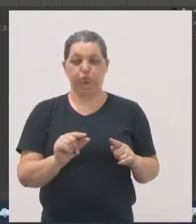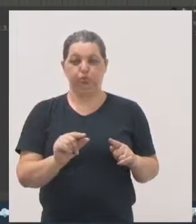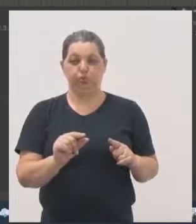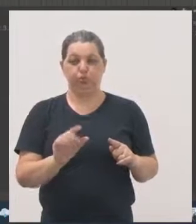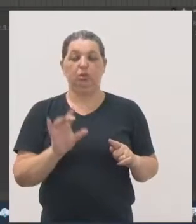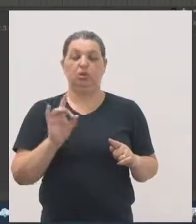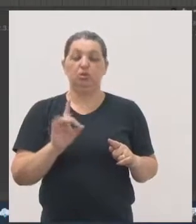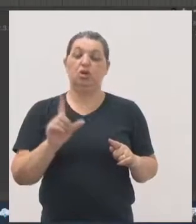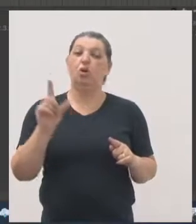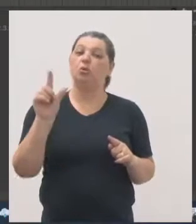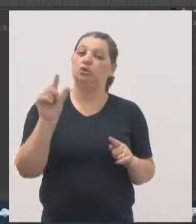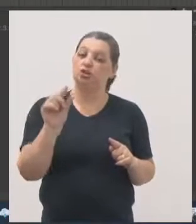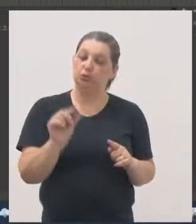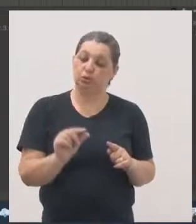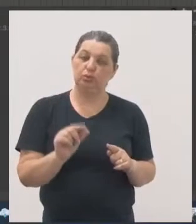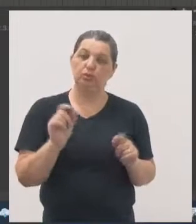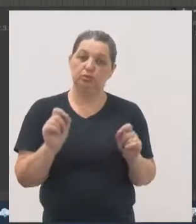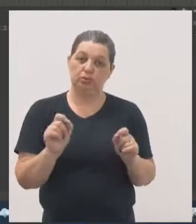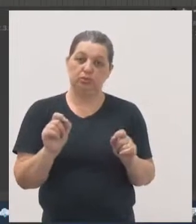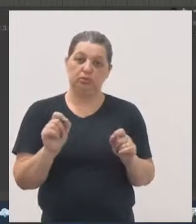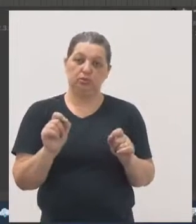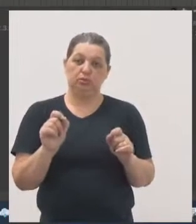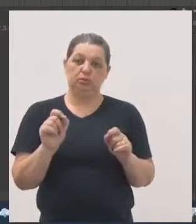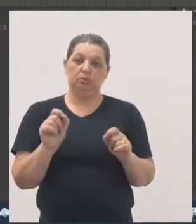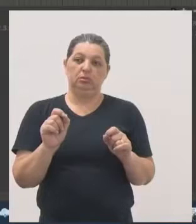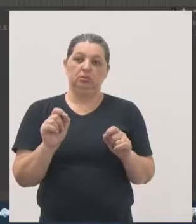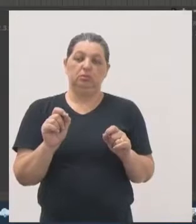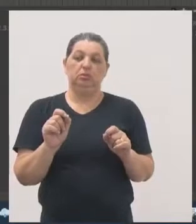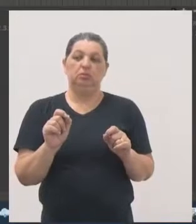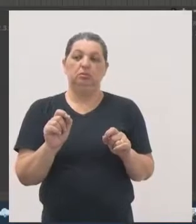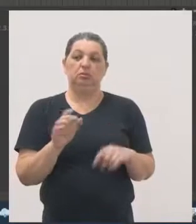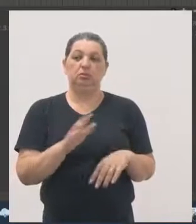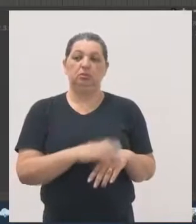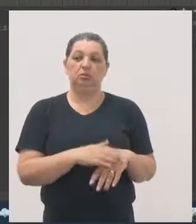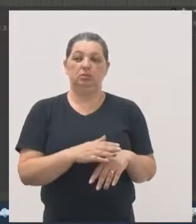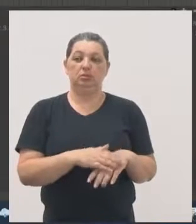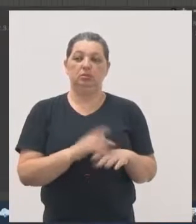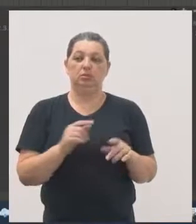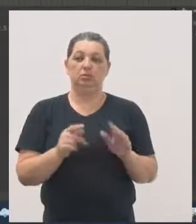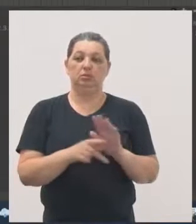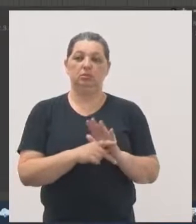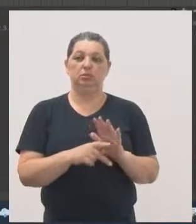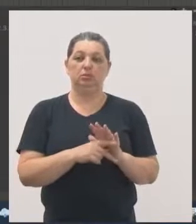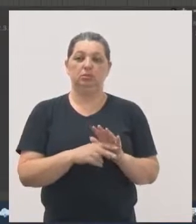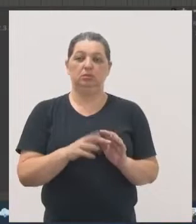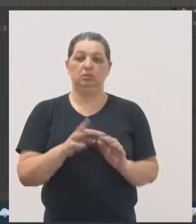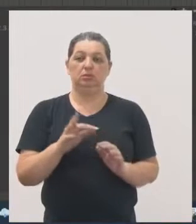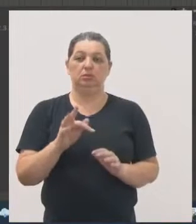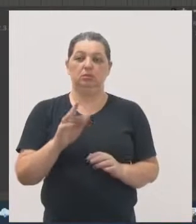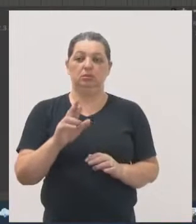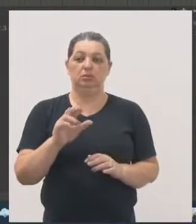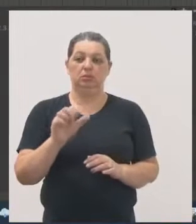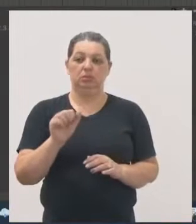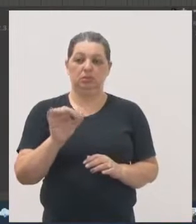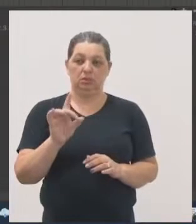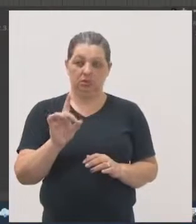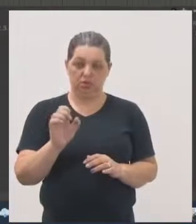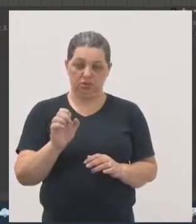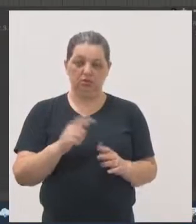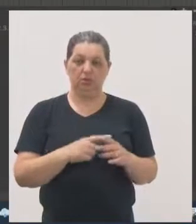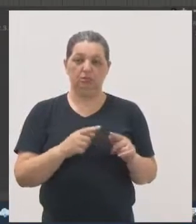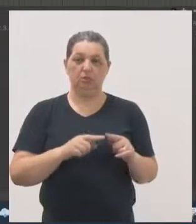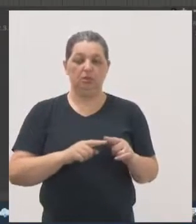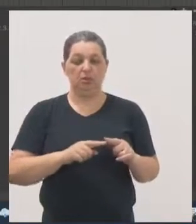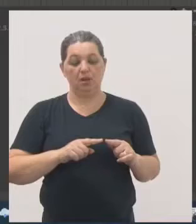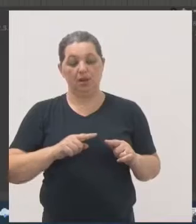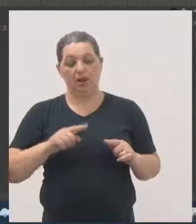vai diminuir, só vai fazer o fade in, né? Nesse caso, naquela parte selecionada que você pôs, né? Não, você fez o arco maior,